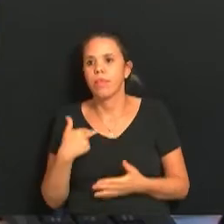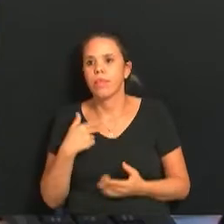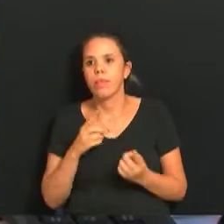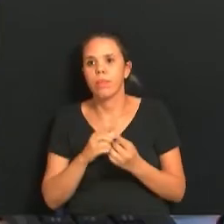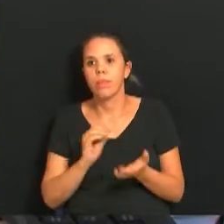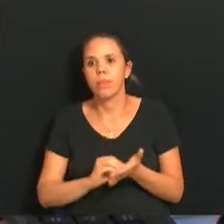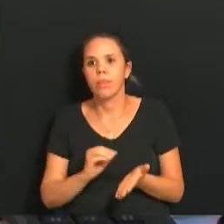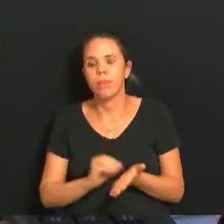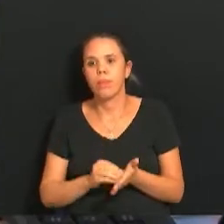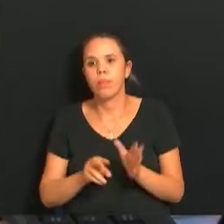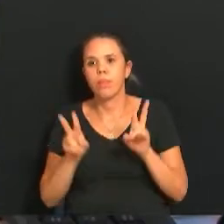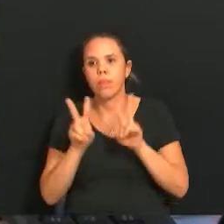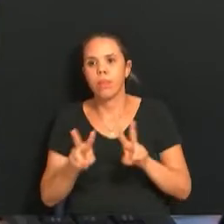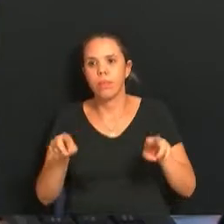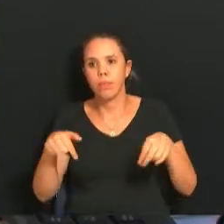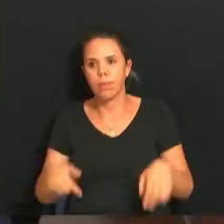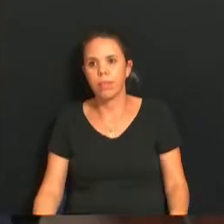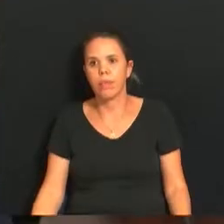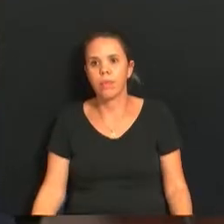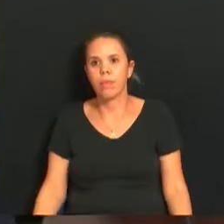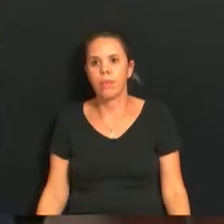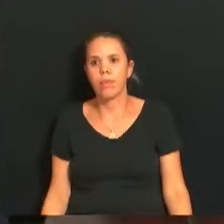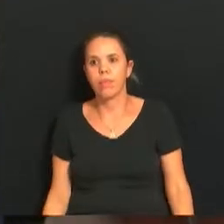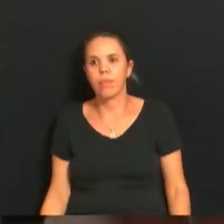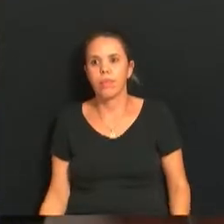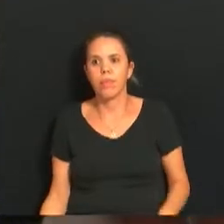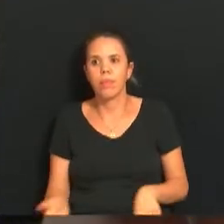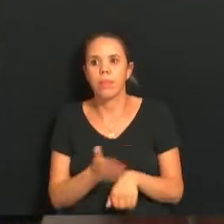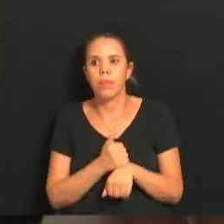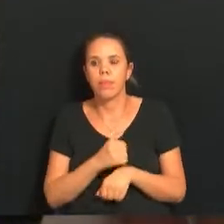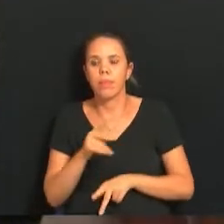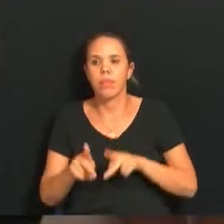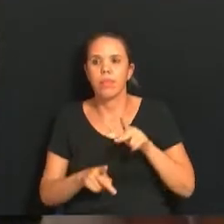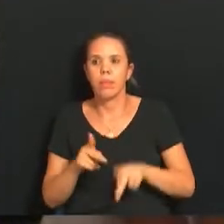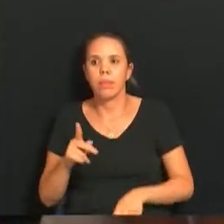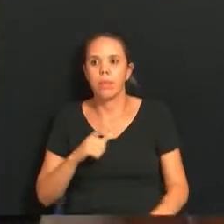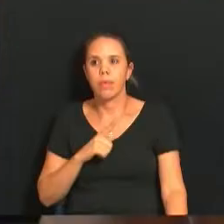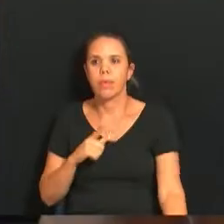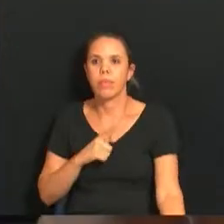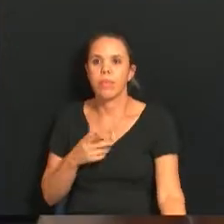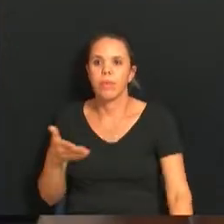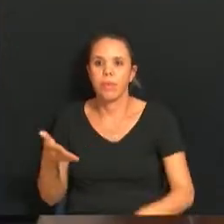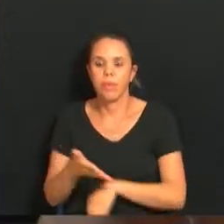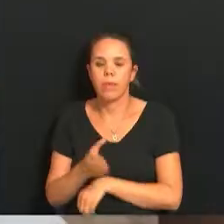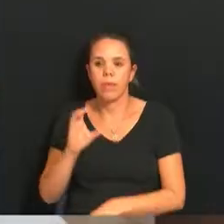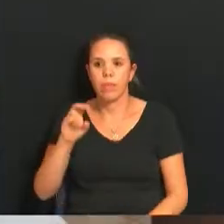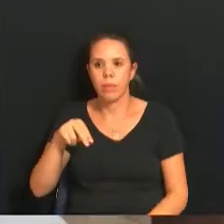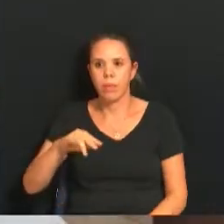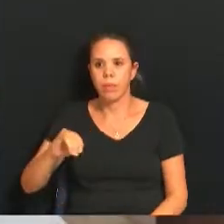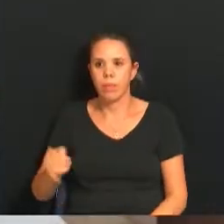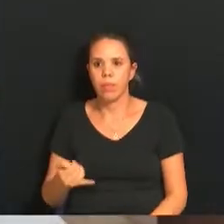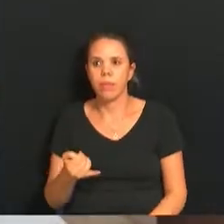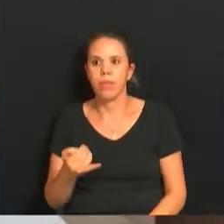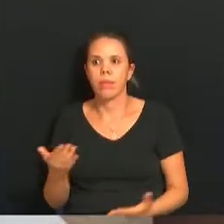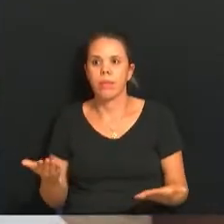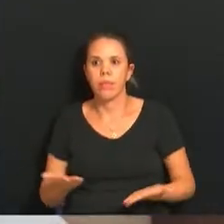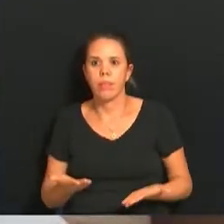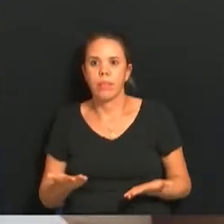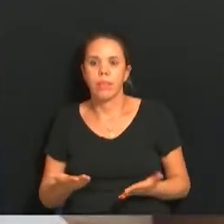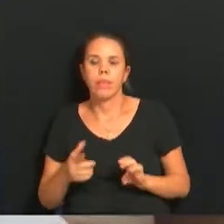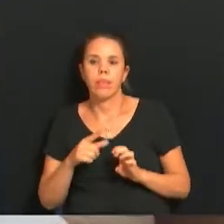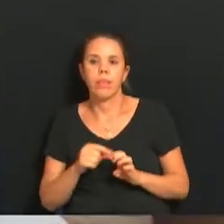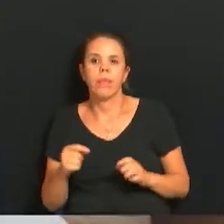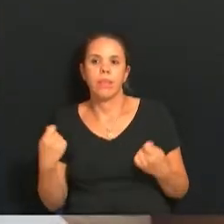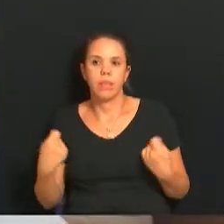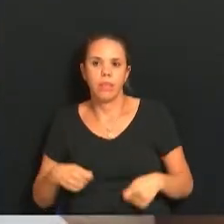aqui visualizado pelos atendentes. Antes, os atendentes tinham acesso ao CNPJ do MEI. Agora, o microempreendedor